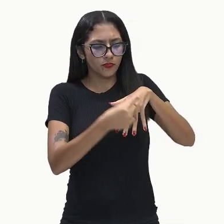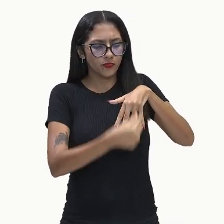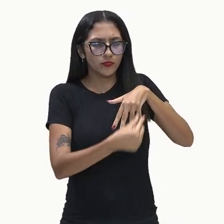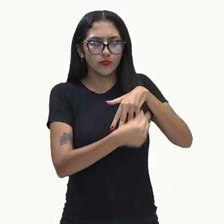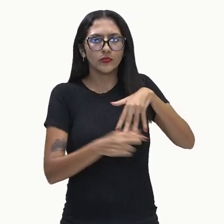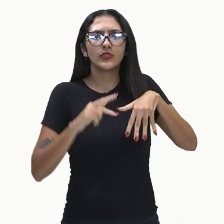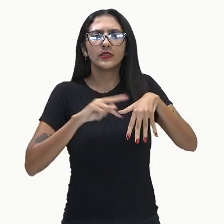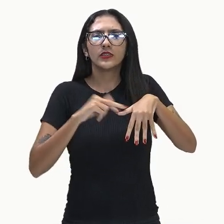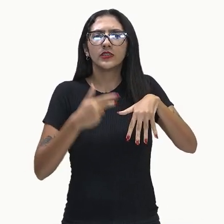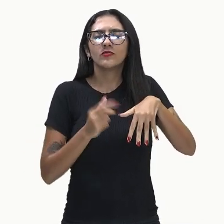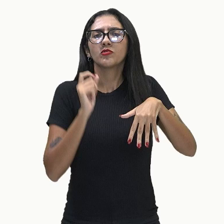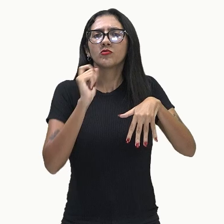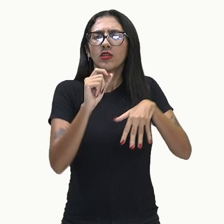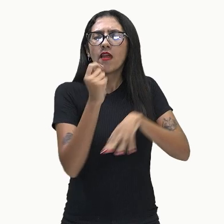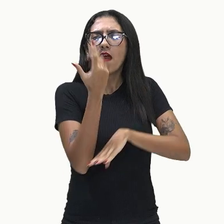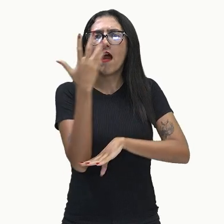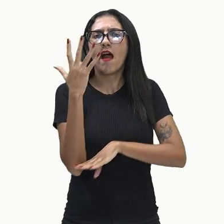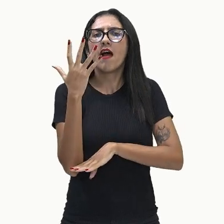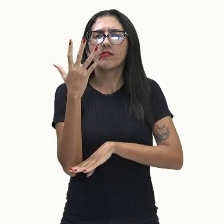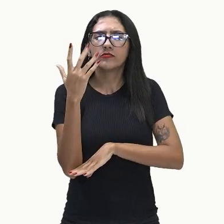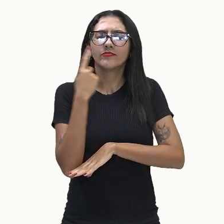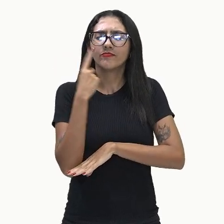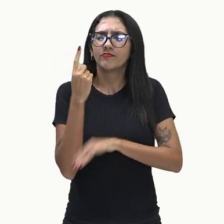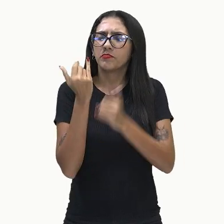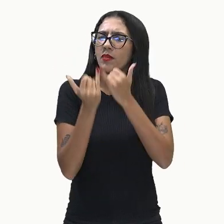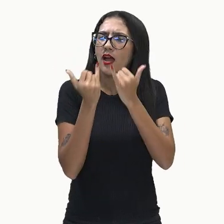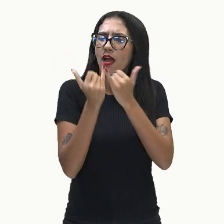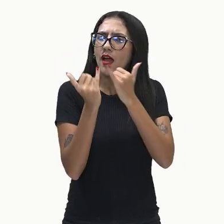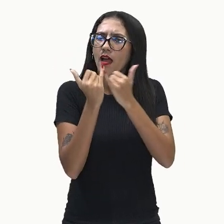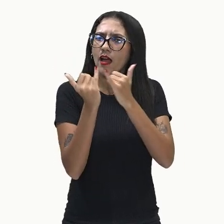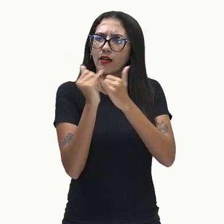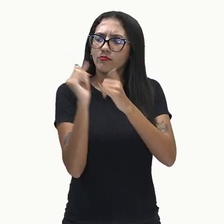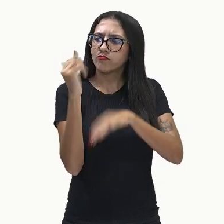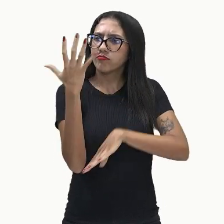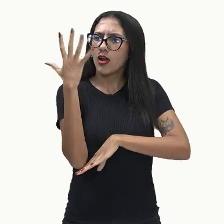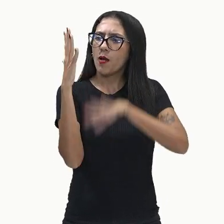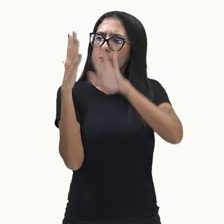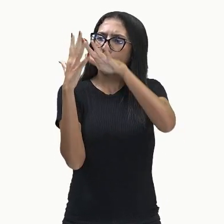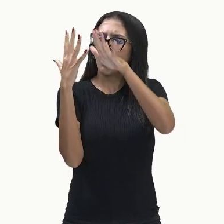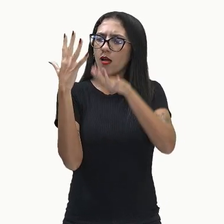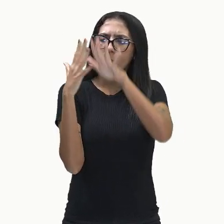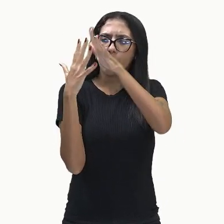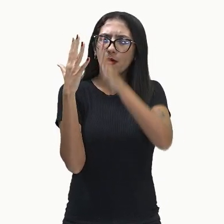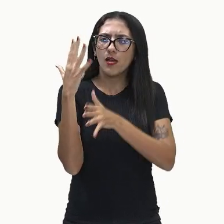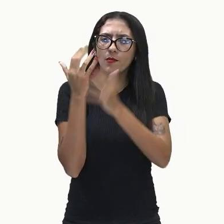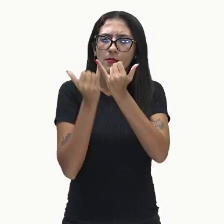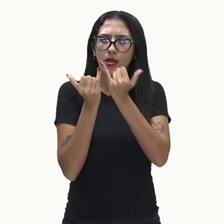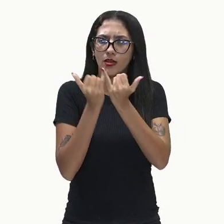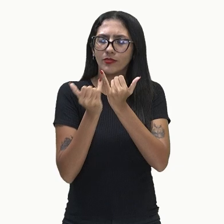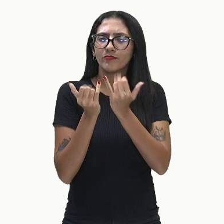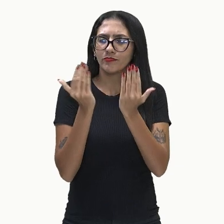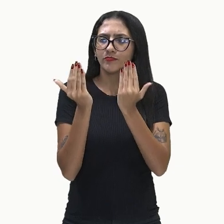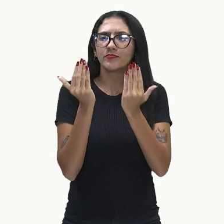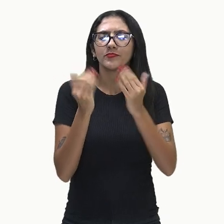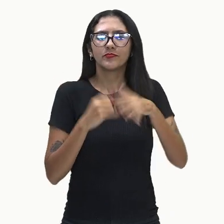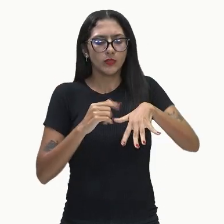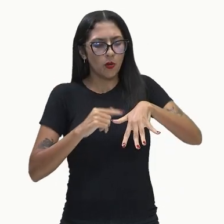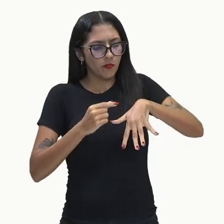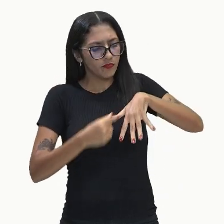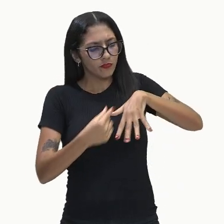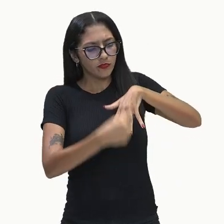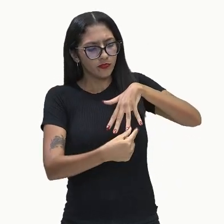que árvore? Porque tem esses raminhos que parecem, né, galhos de árvores. Então, o